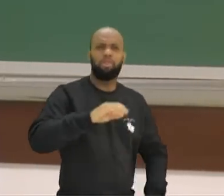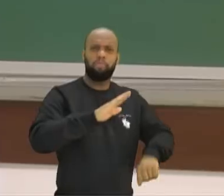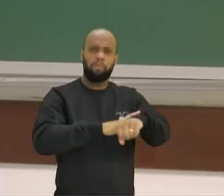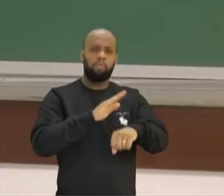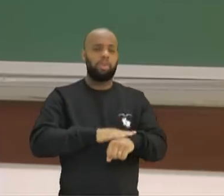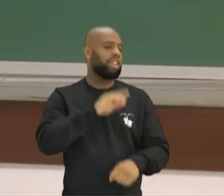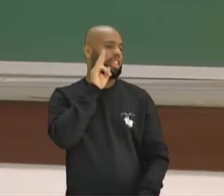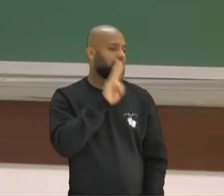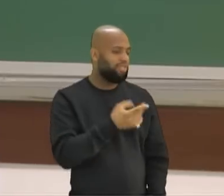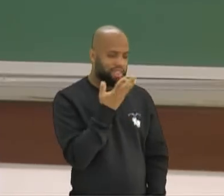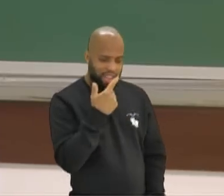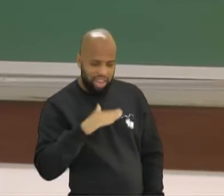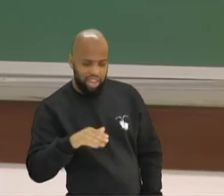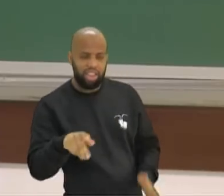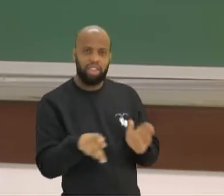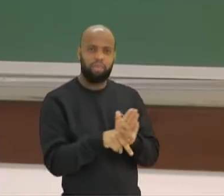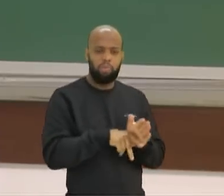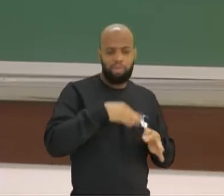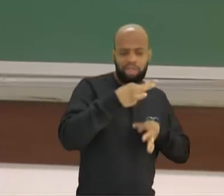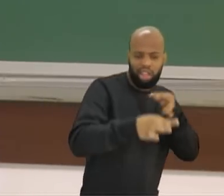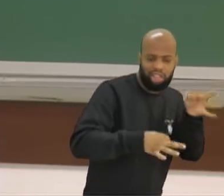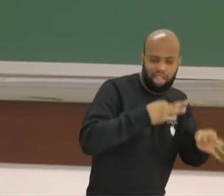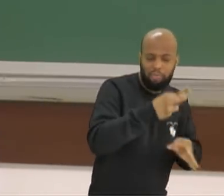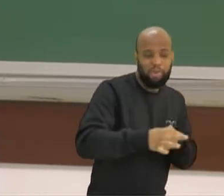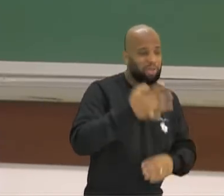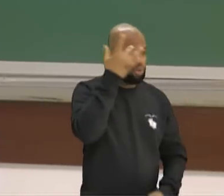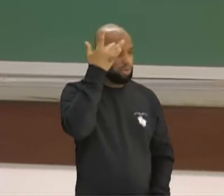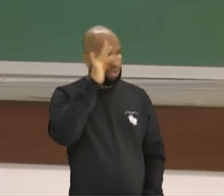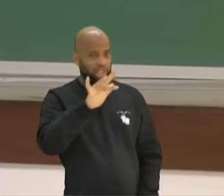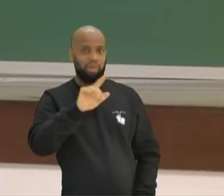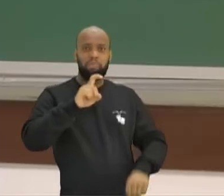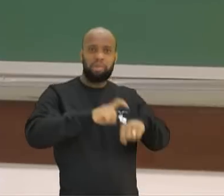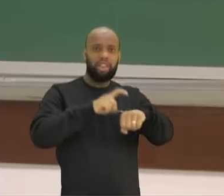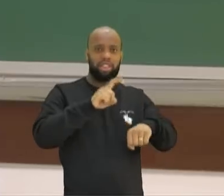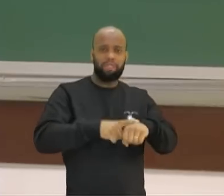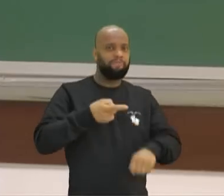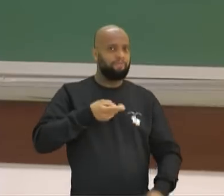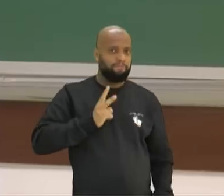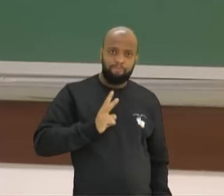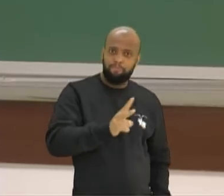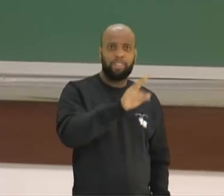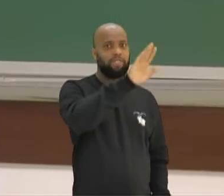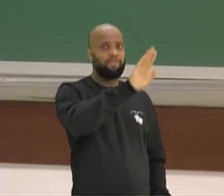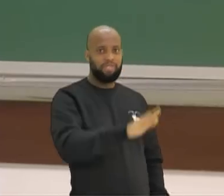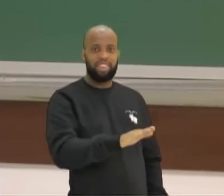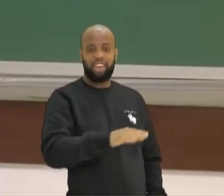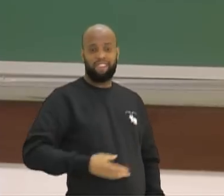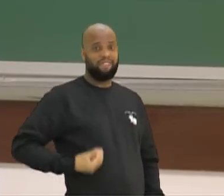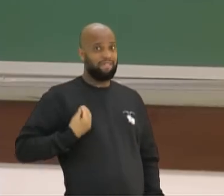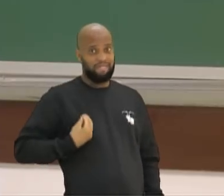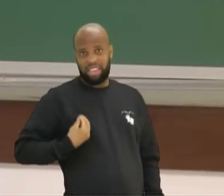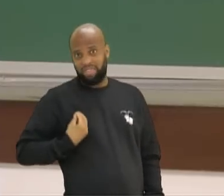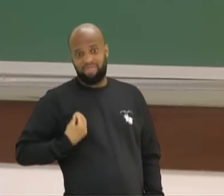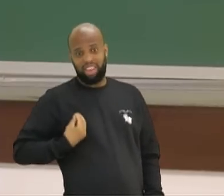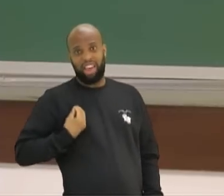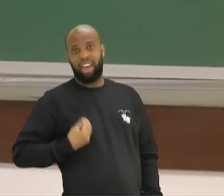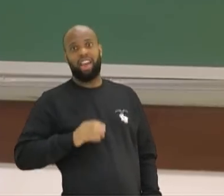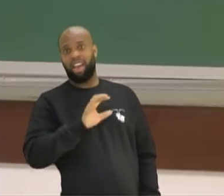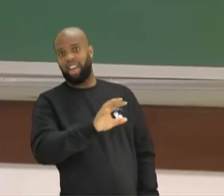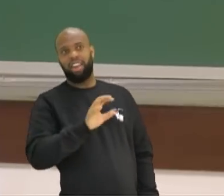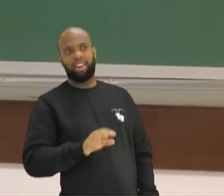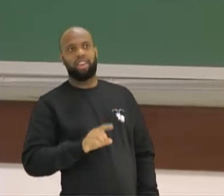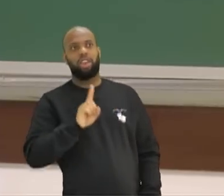era ver as crianças em tratamento sem saber quanto tempo que elas teriam de vida. Onde será que ela deve estar